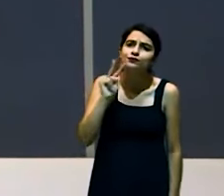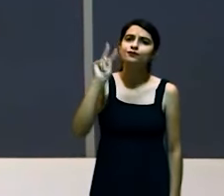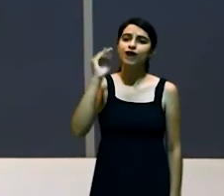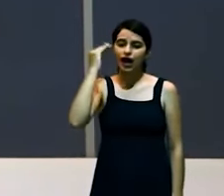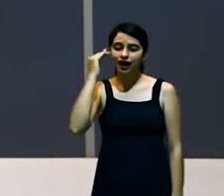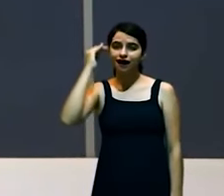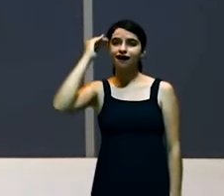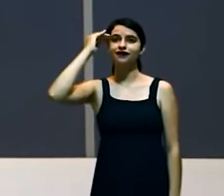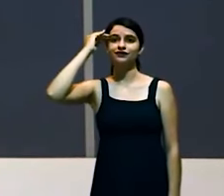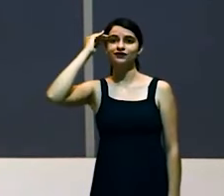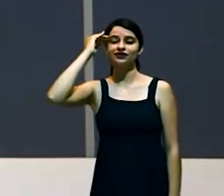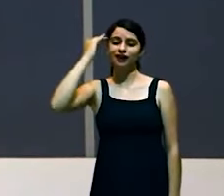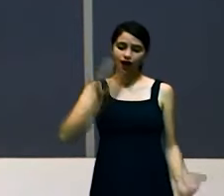bom.